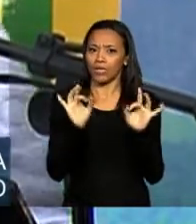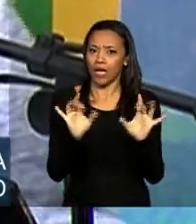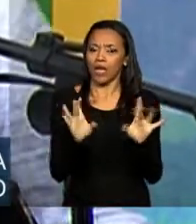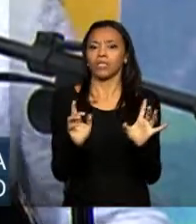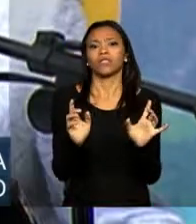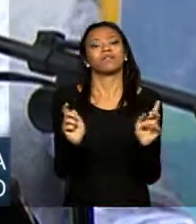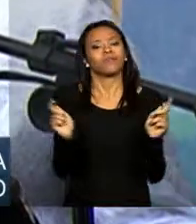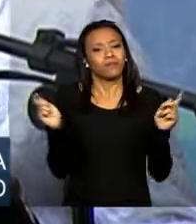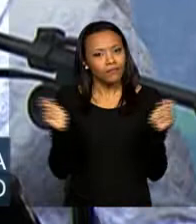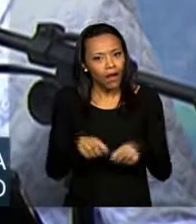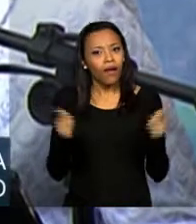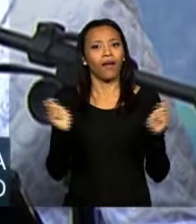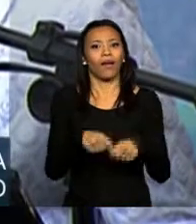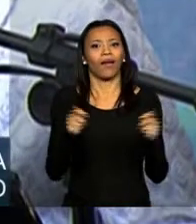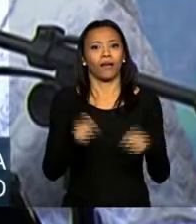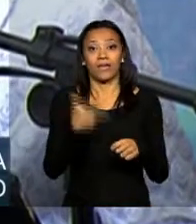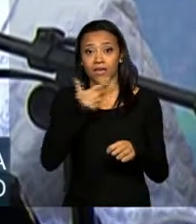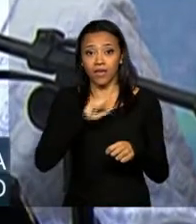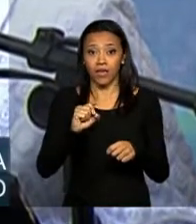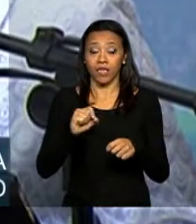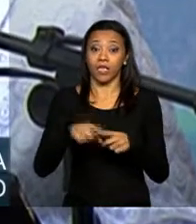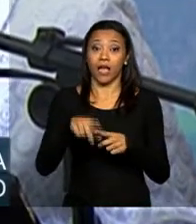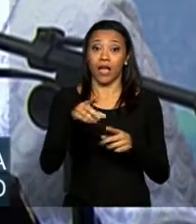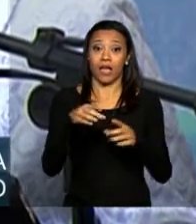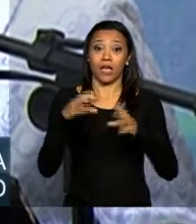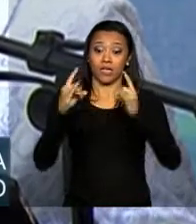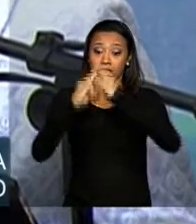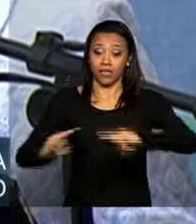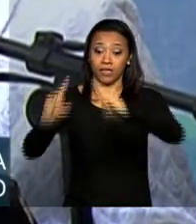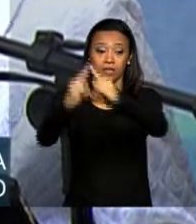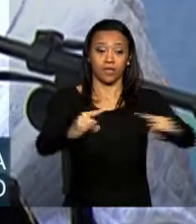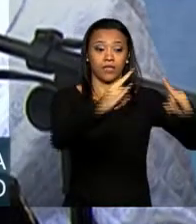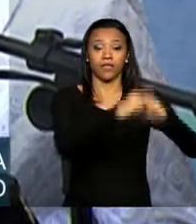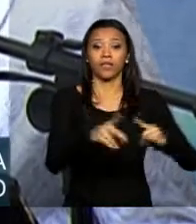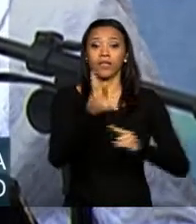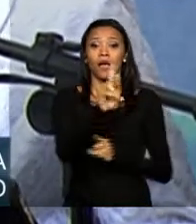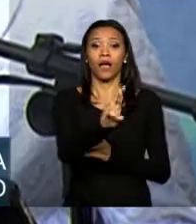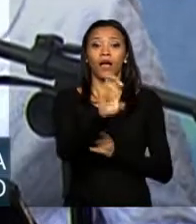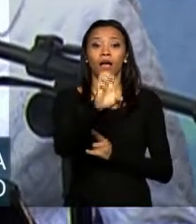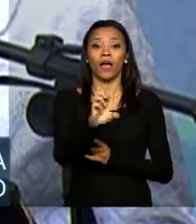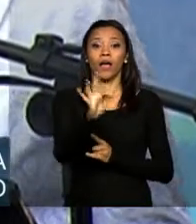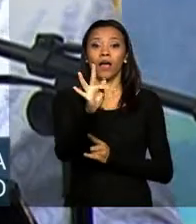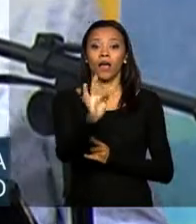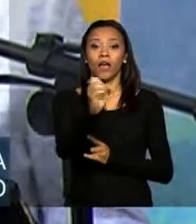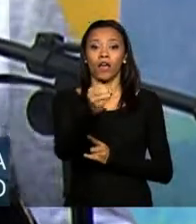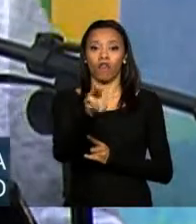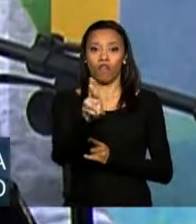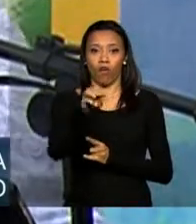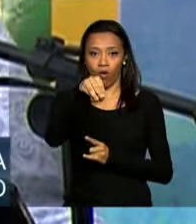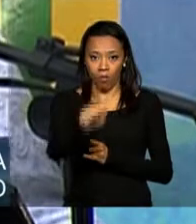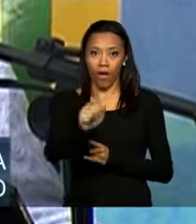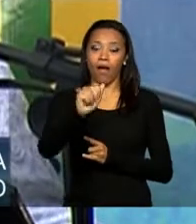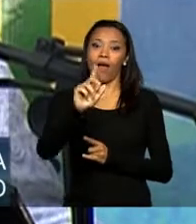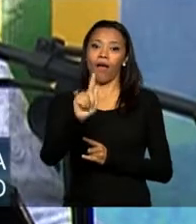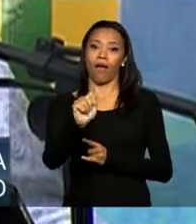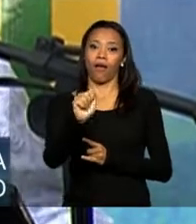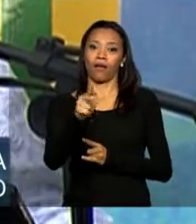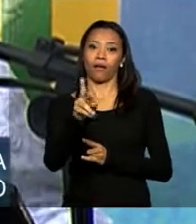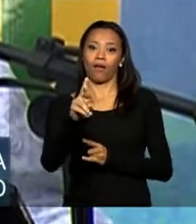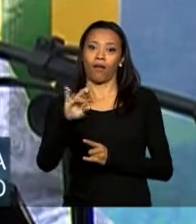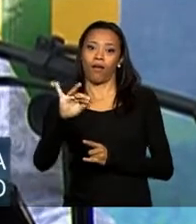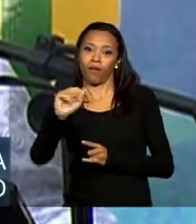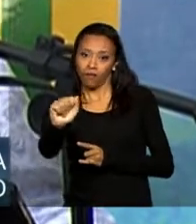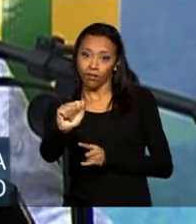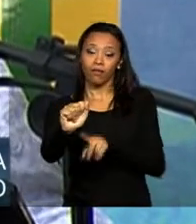que um assentamento de reforma agrária tem para o Brasil primeiro ao produzir